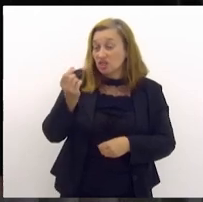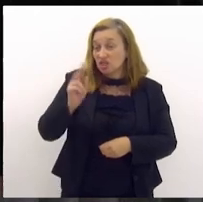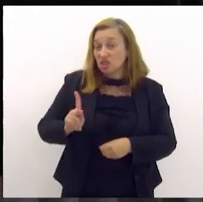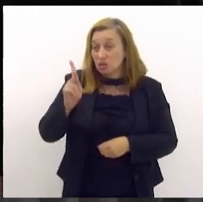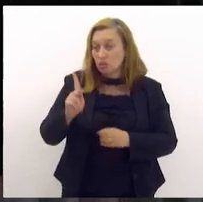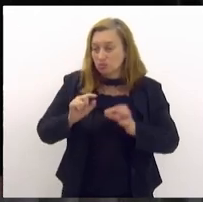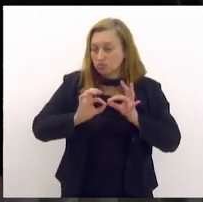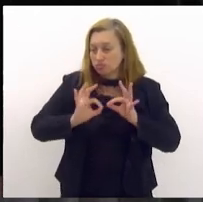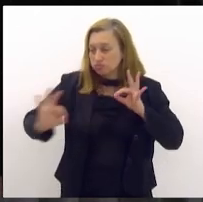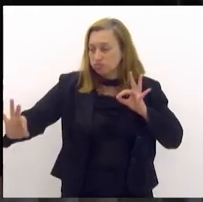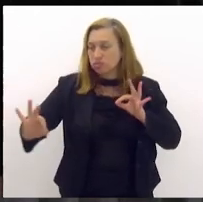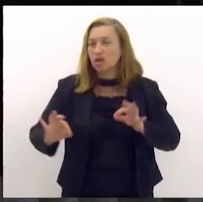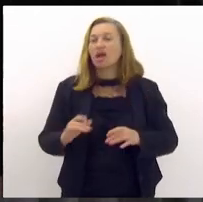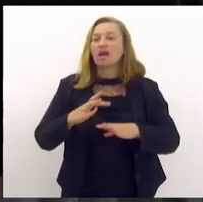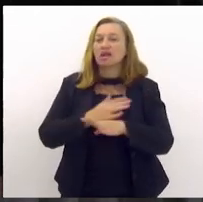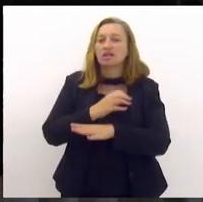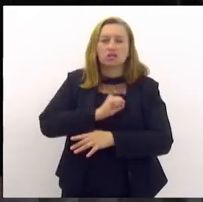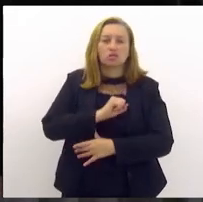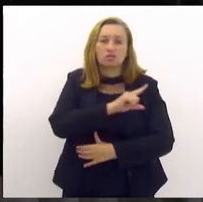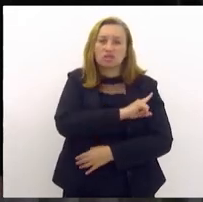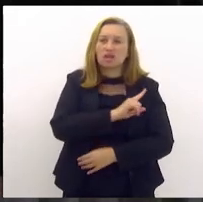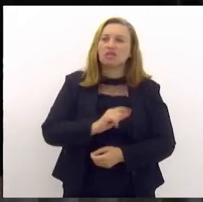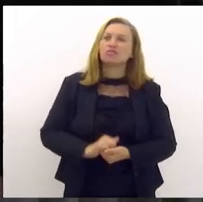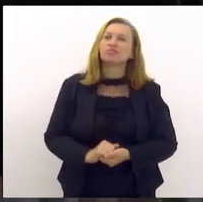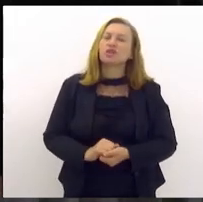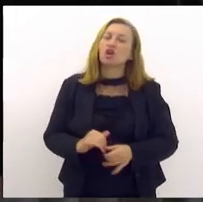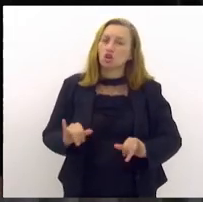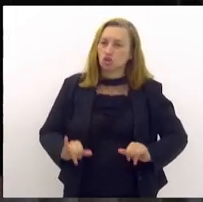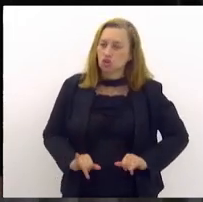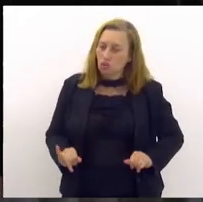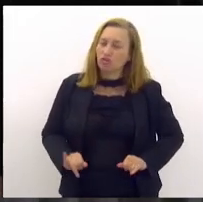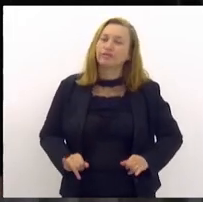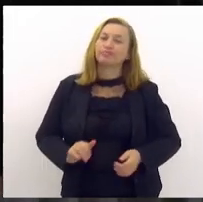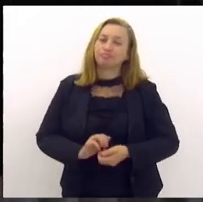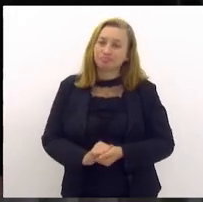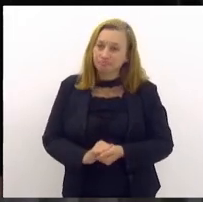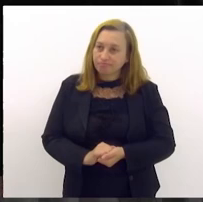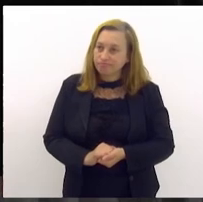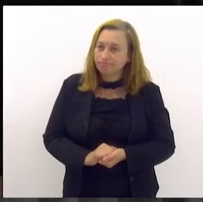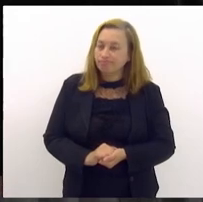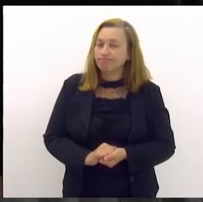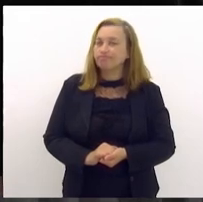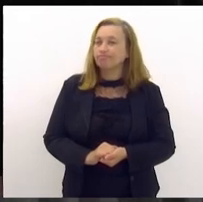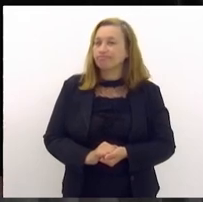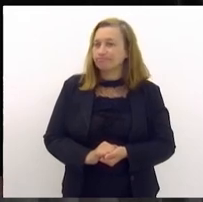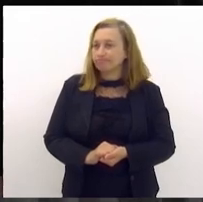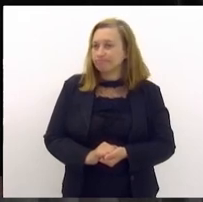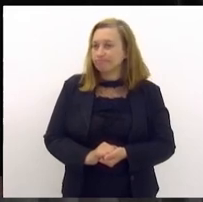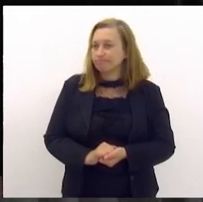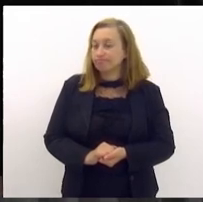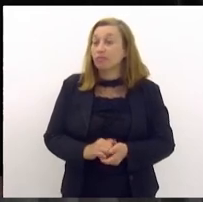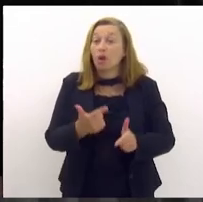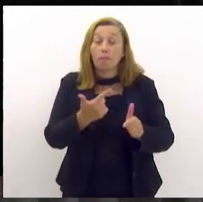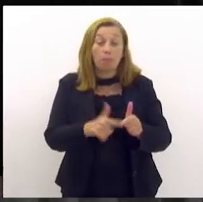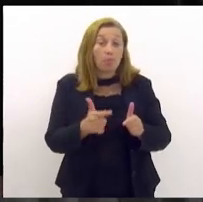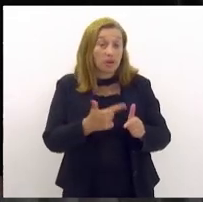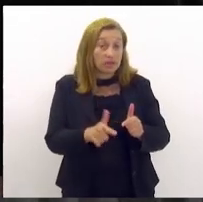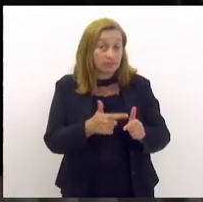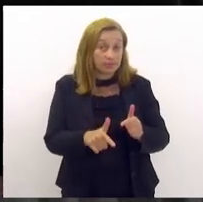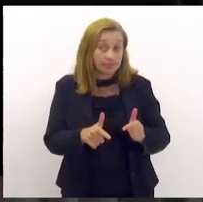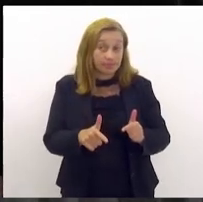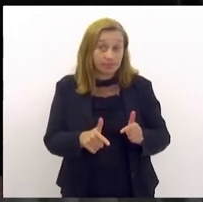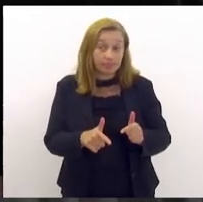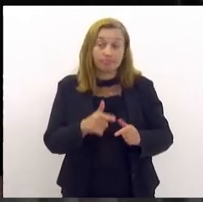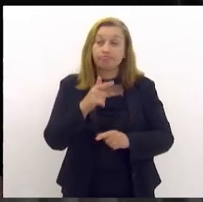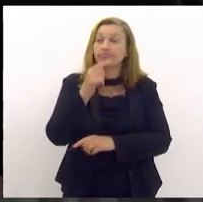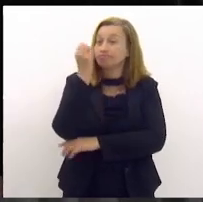distância. A cidade de São Gonçalo, ela sofre desse mal, que tem a ver com problemas crônicos